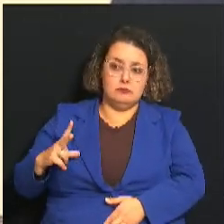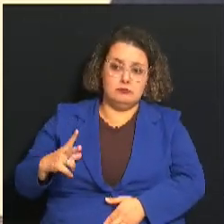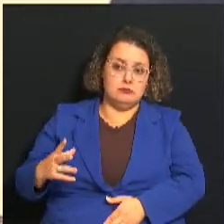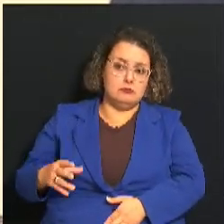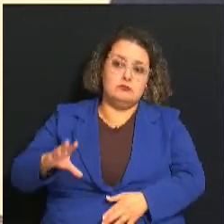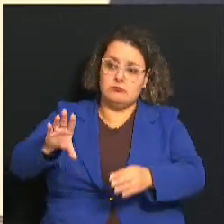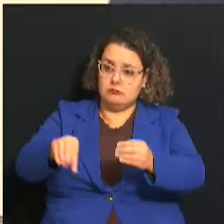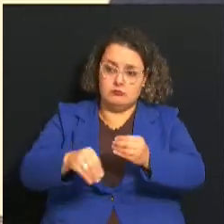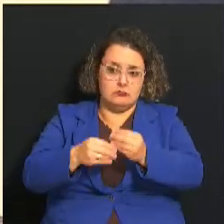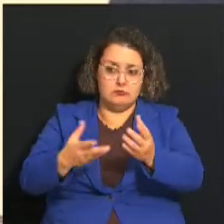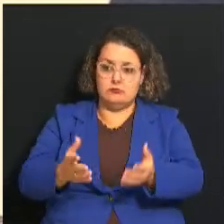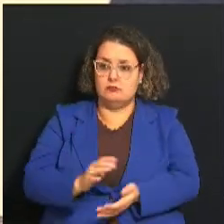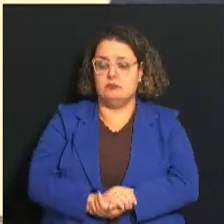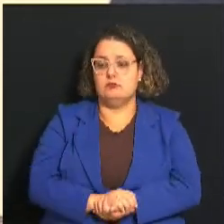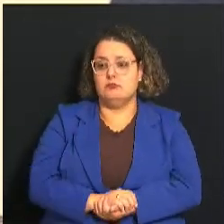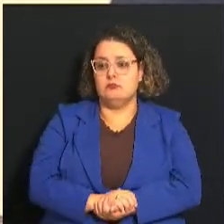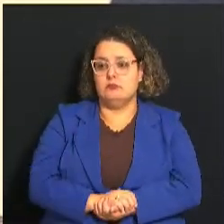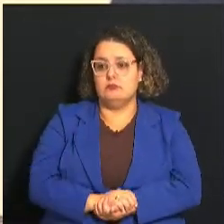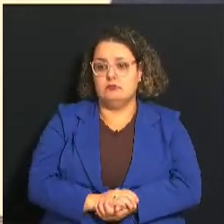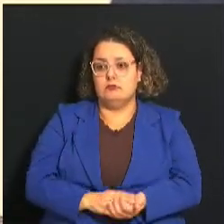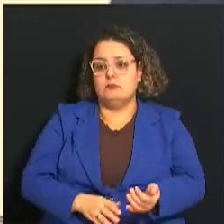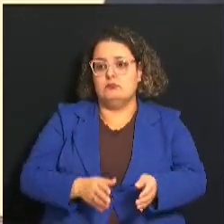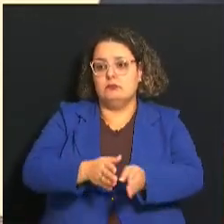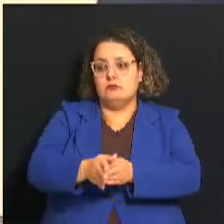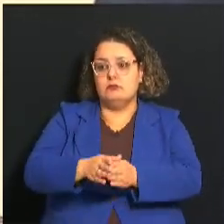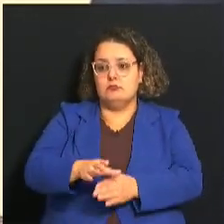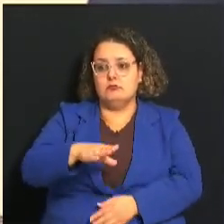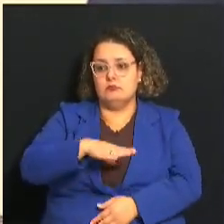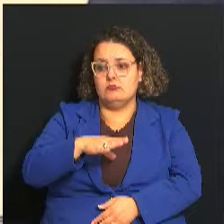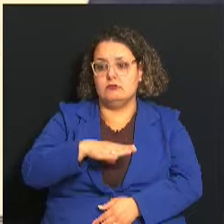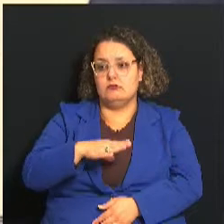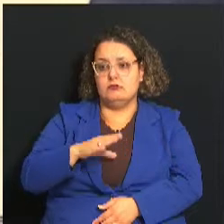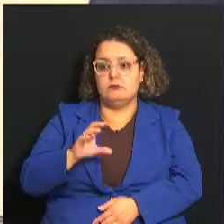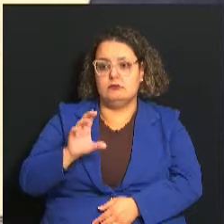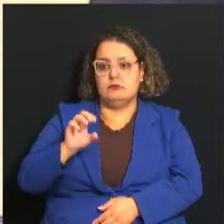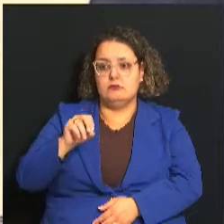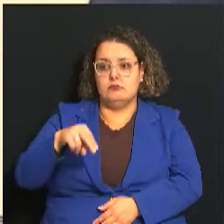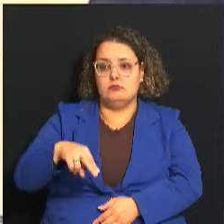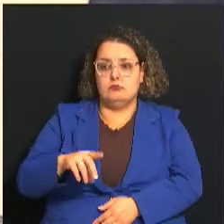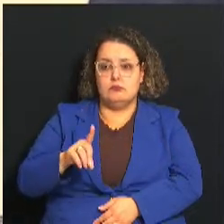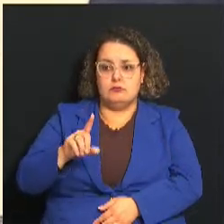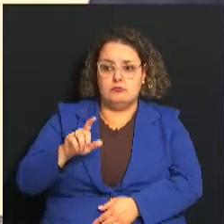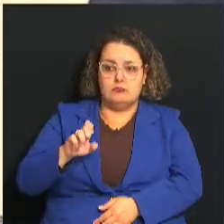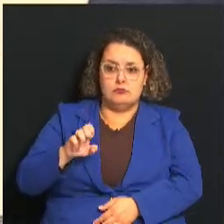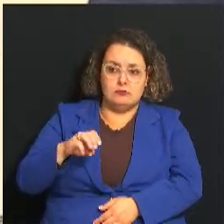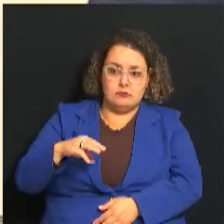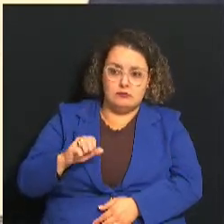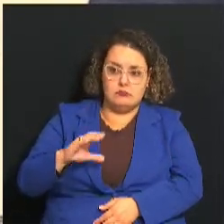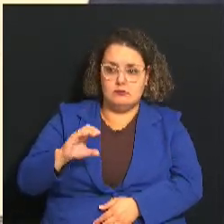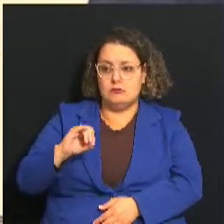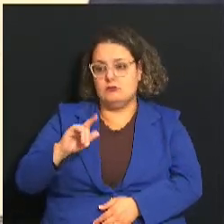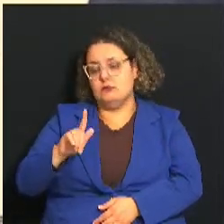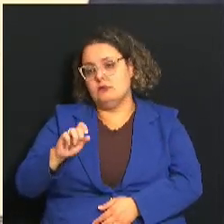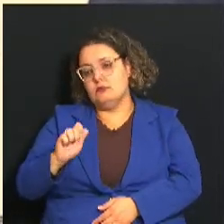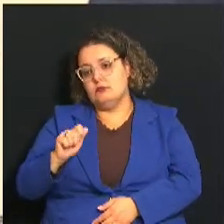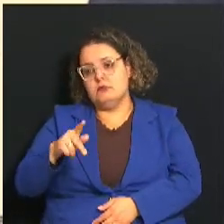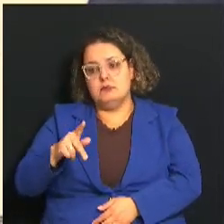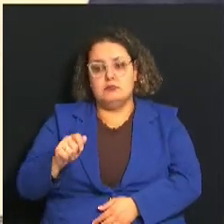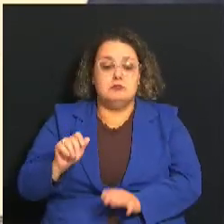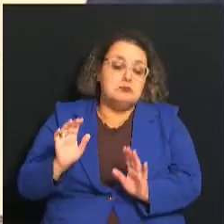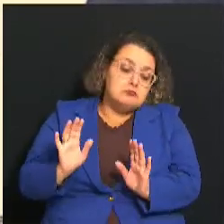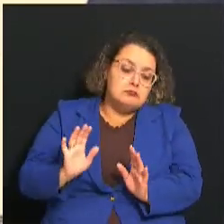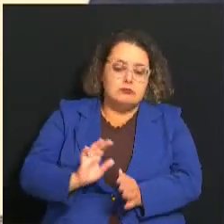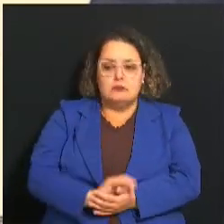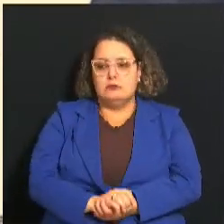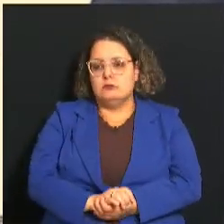acrescentar aí os conselhos municipais, com os Condema, com GEAPA, nos que criarem. Não